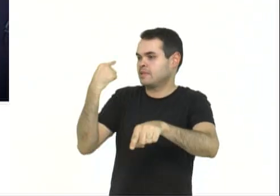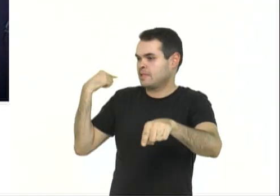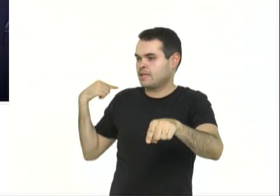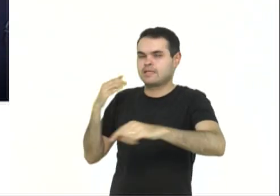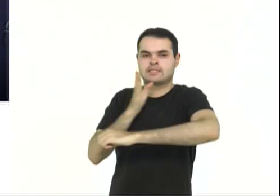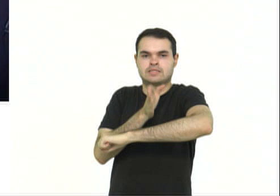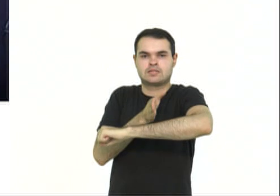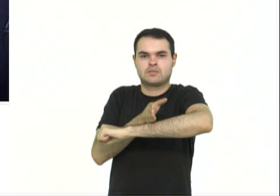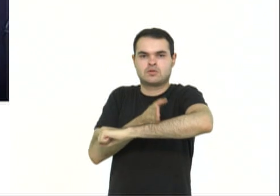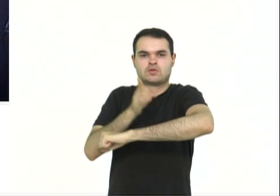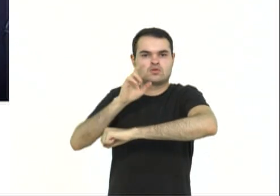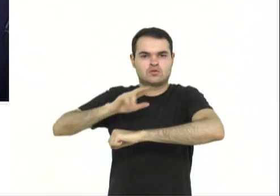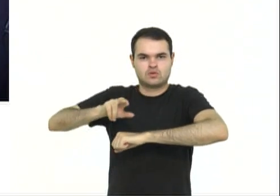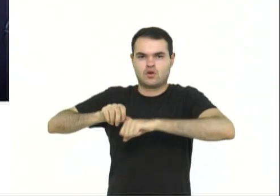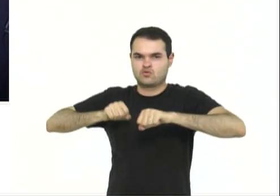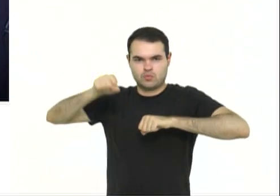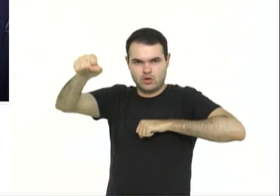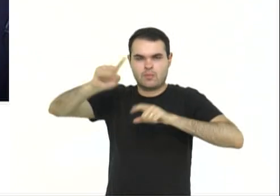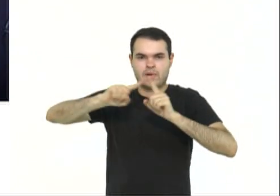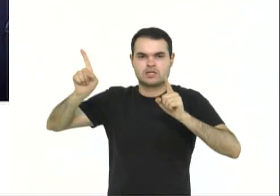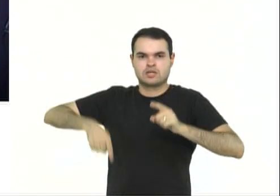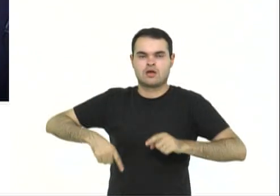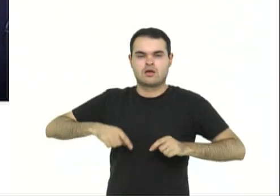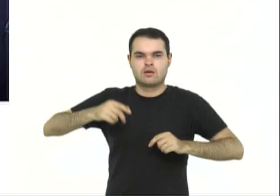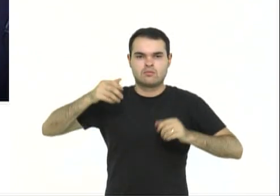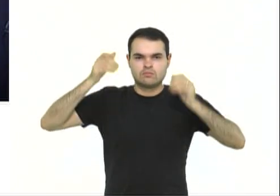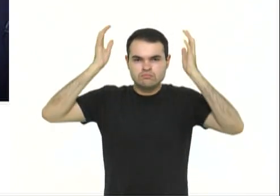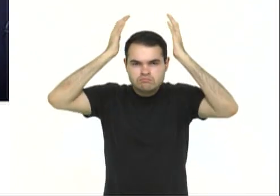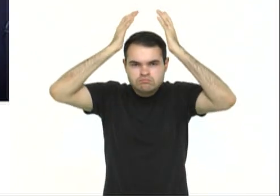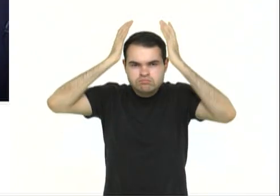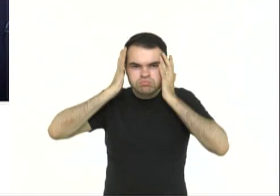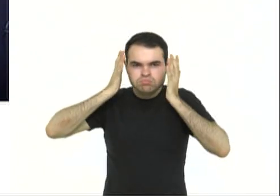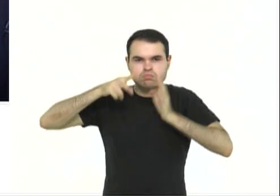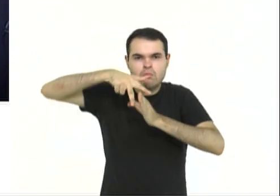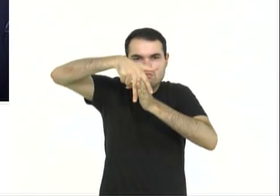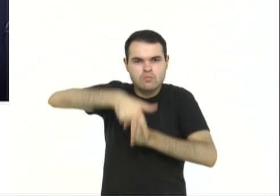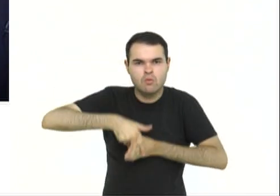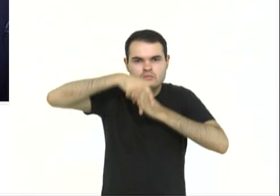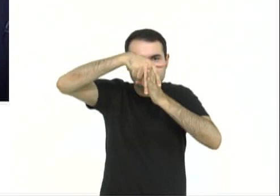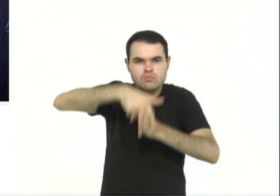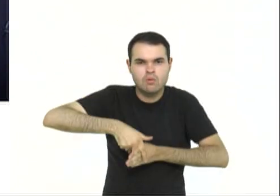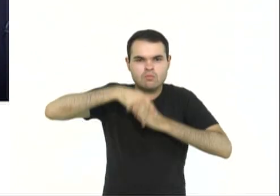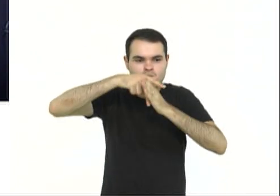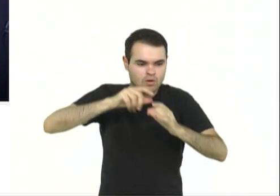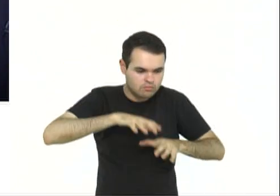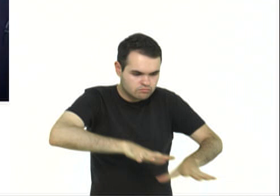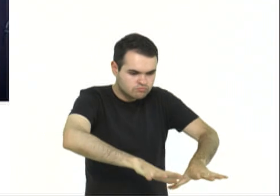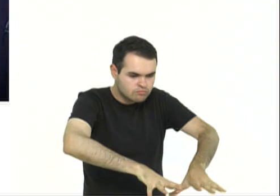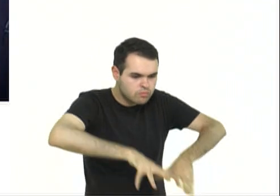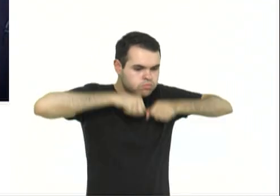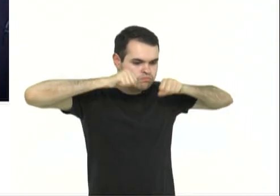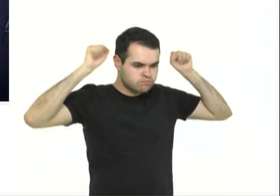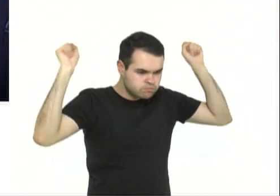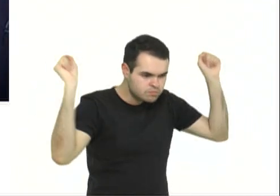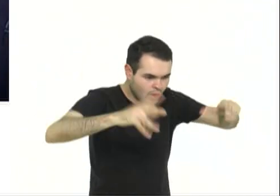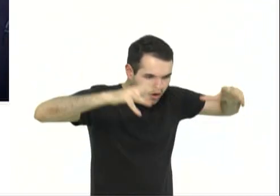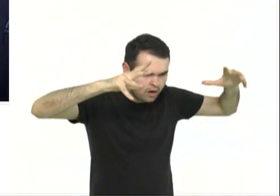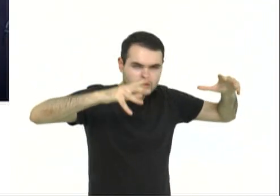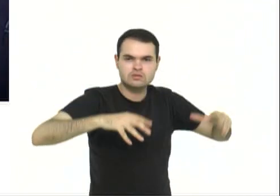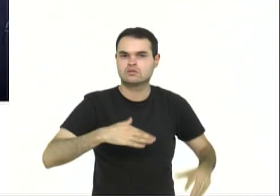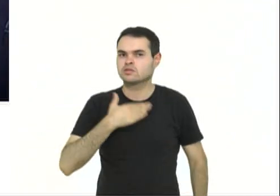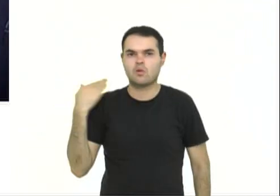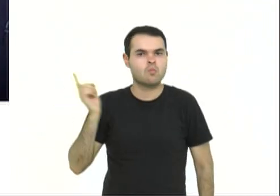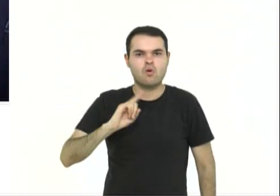é um super-herói, mas ele é um cavaleiro lá e ele sofre uma maldição onde ele não